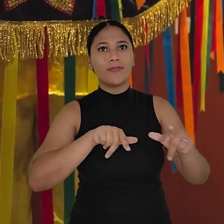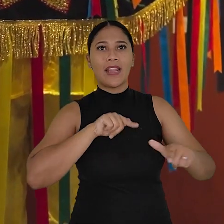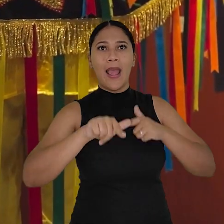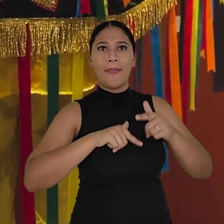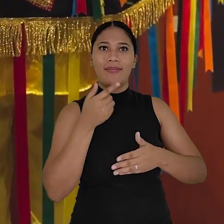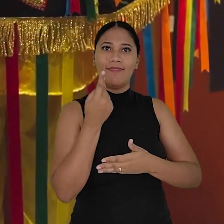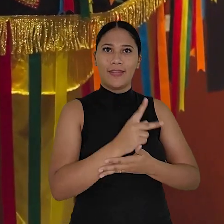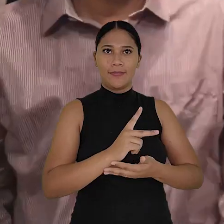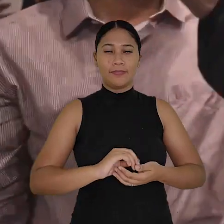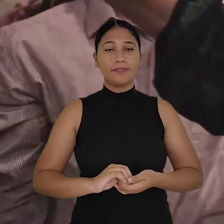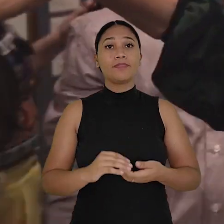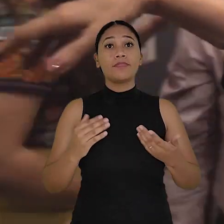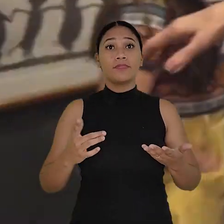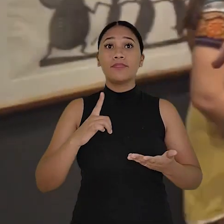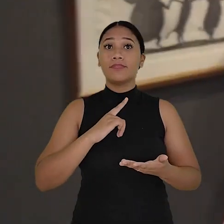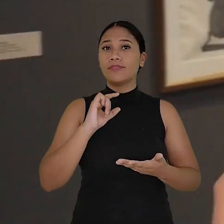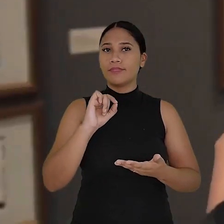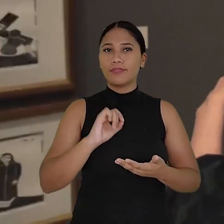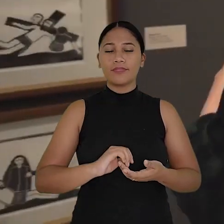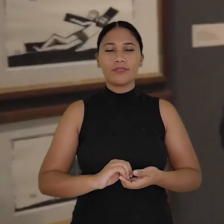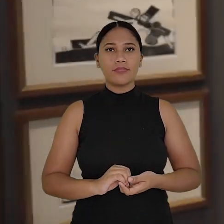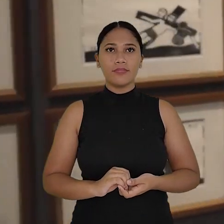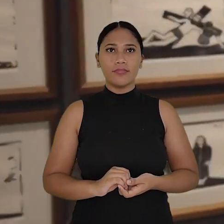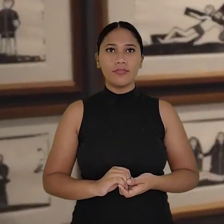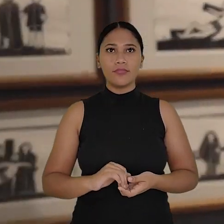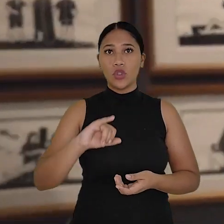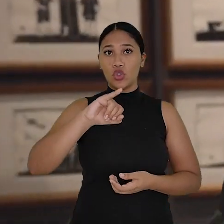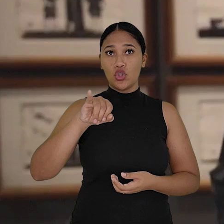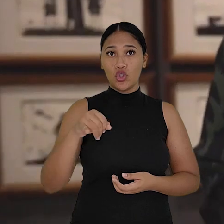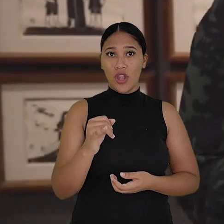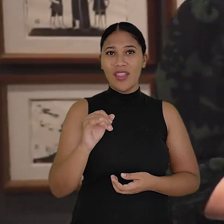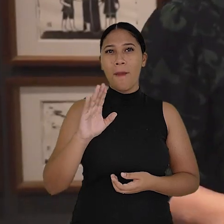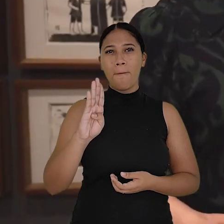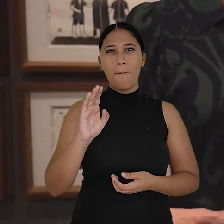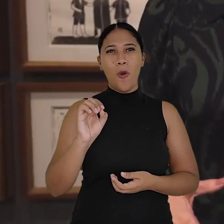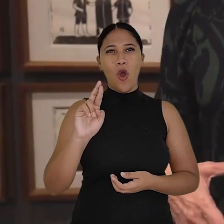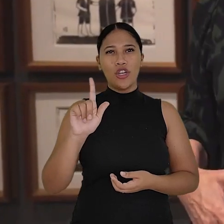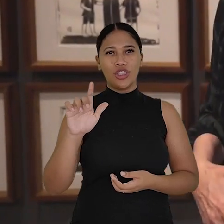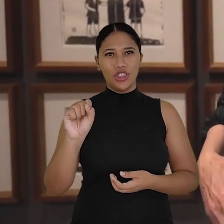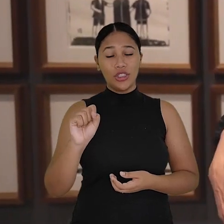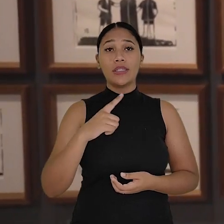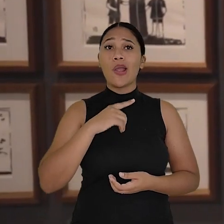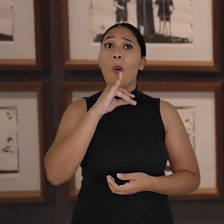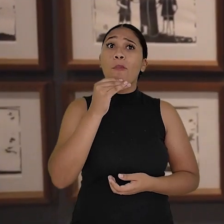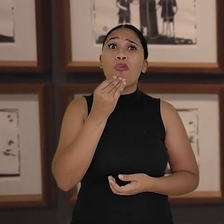o trabalho dele. Aqui a gente tem, ó, o J. Borges. A gente